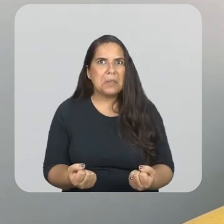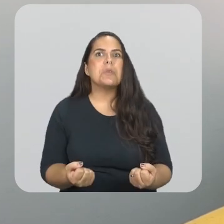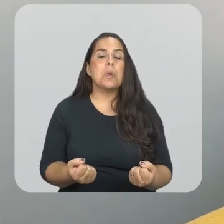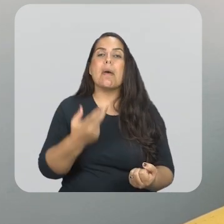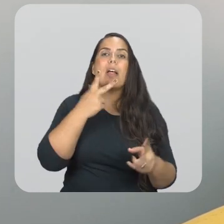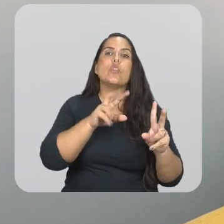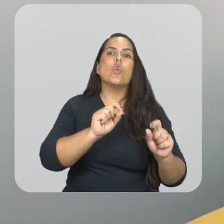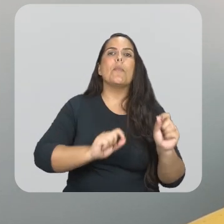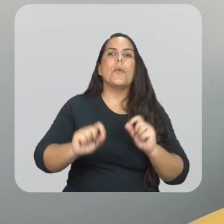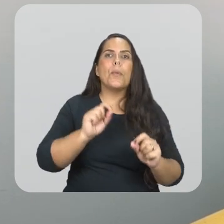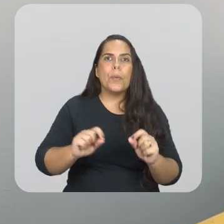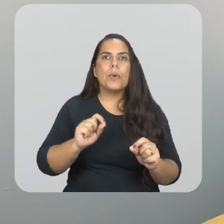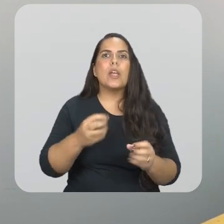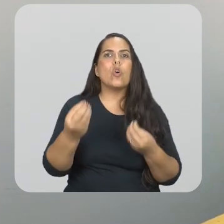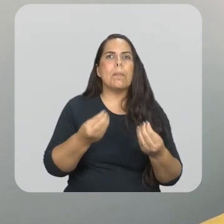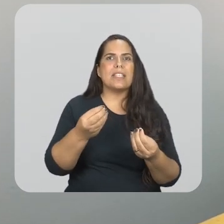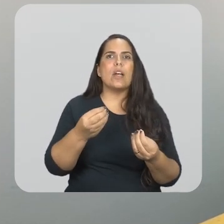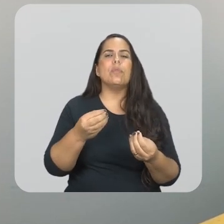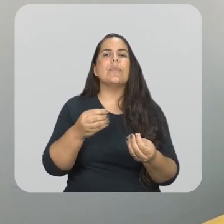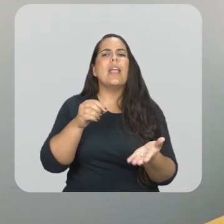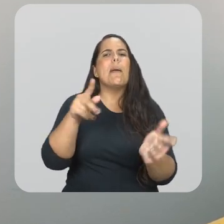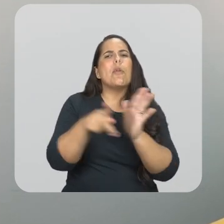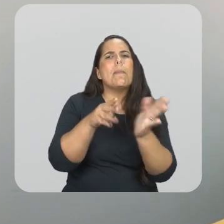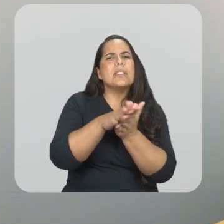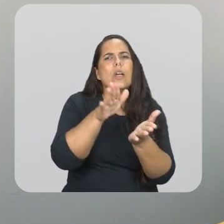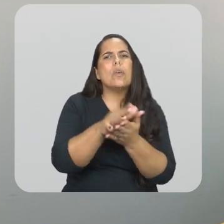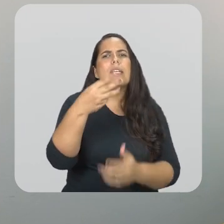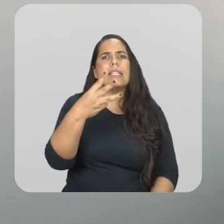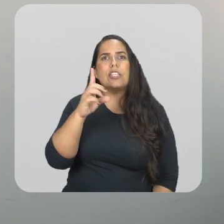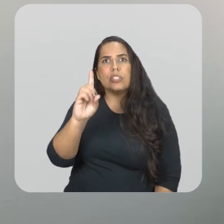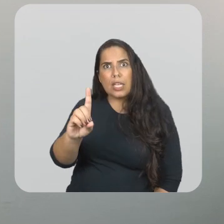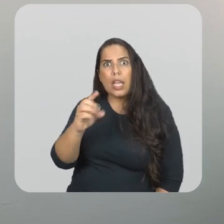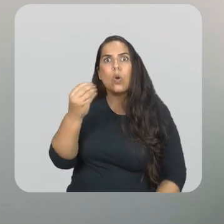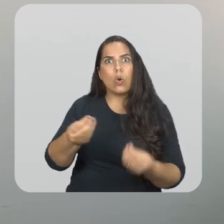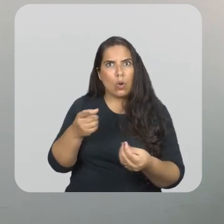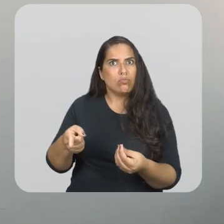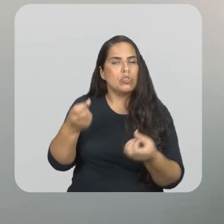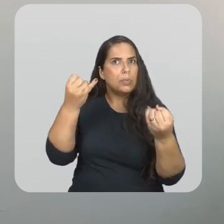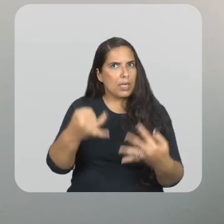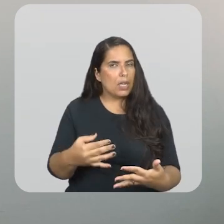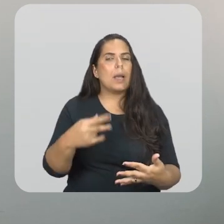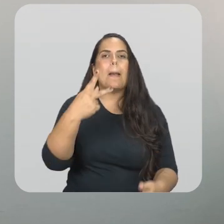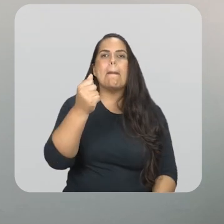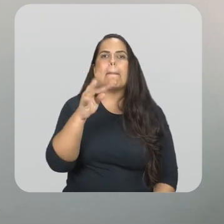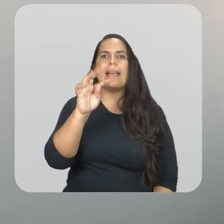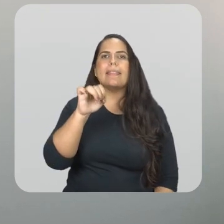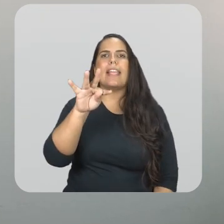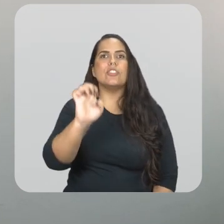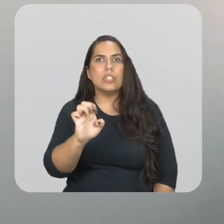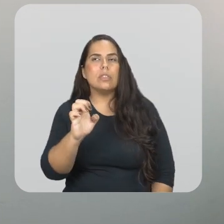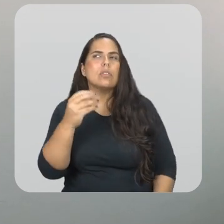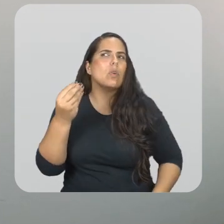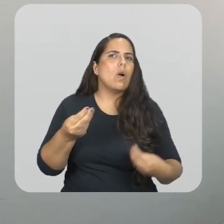aceitou, para a gente falar da impressão 3D, né, e patente. A gente tem muita essa discussão hoje de como que vai fazer patente de impressão 3D,